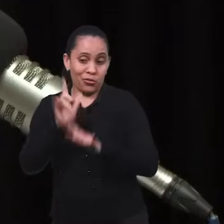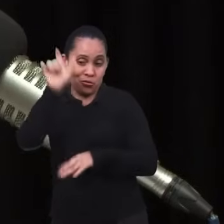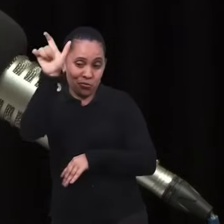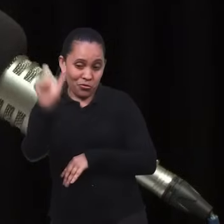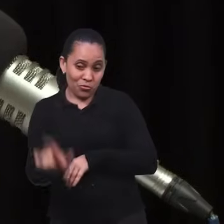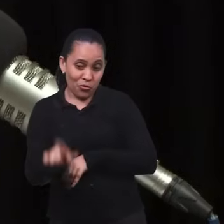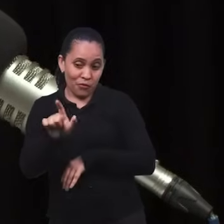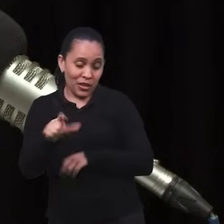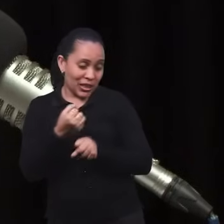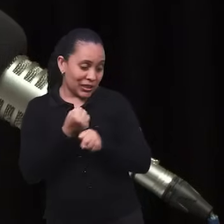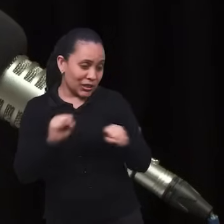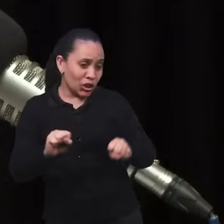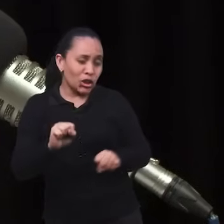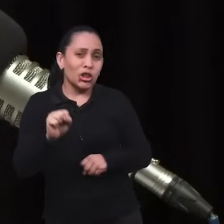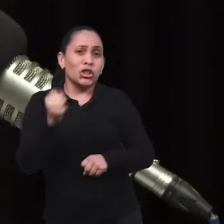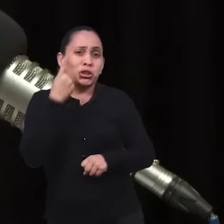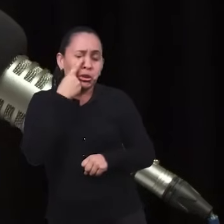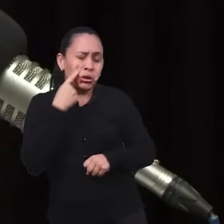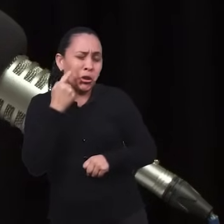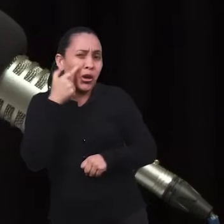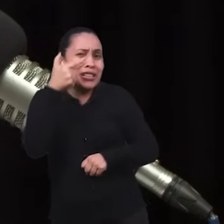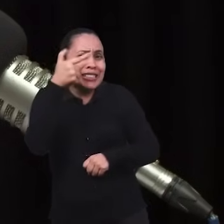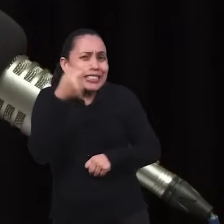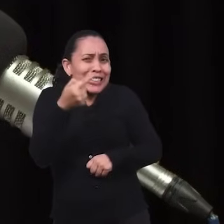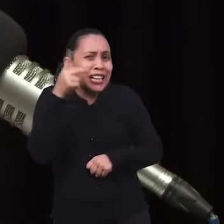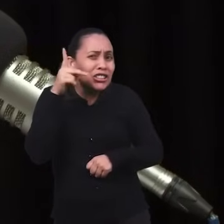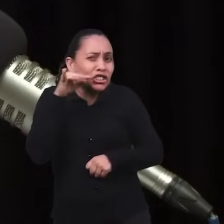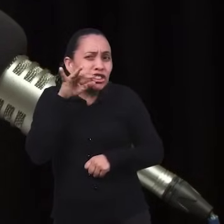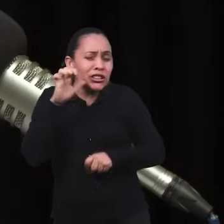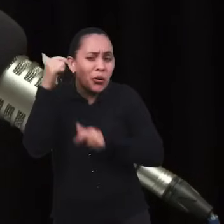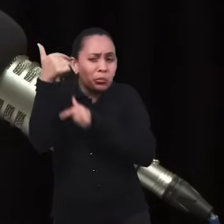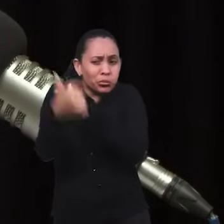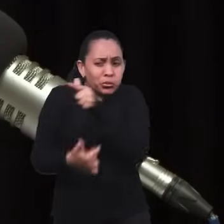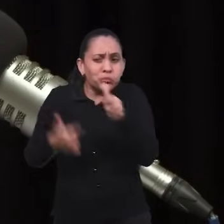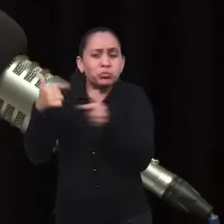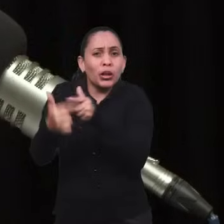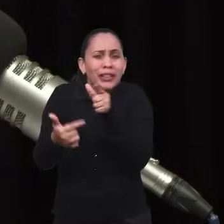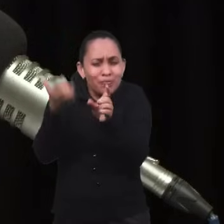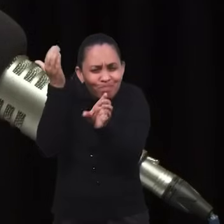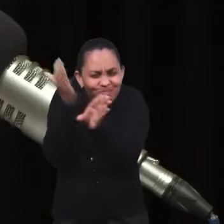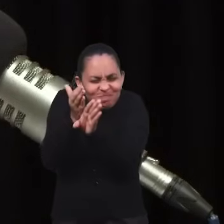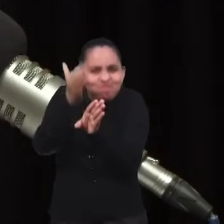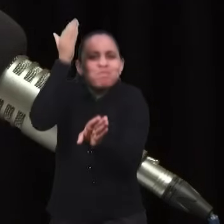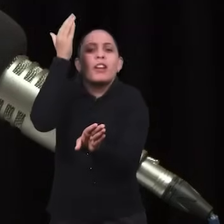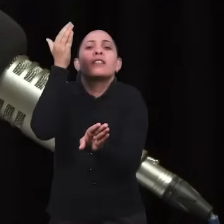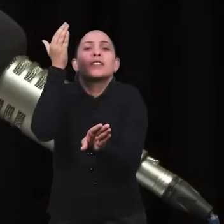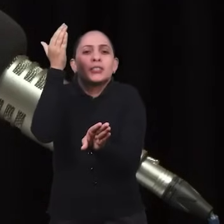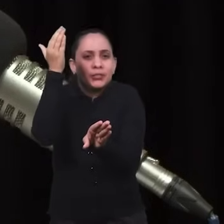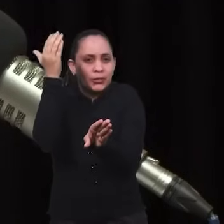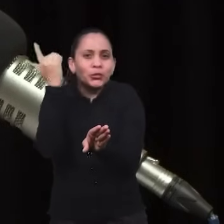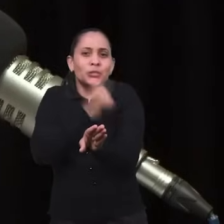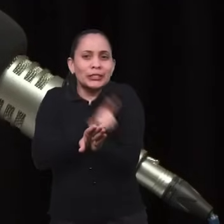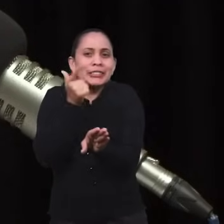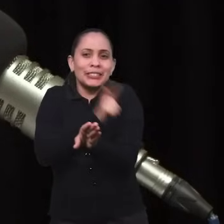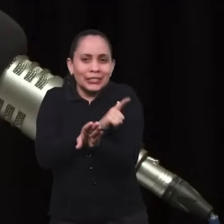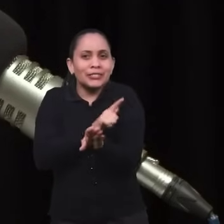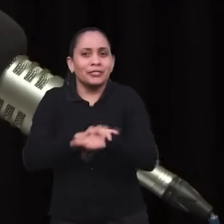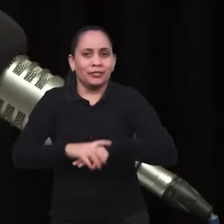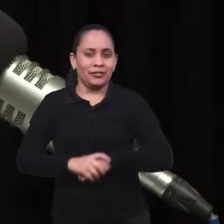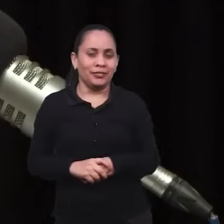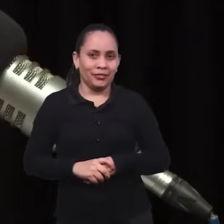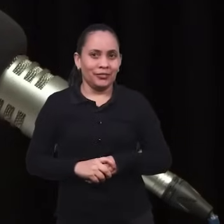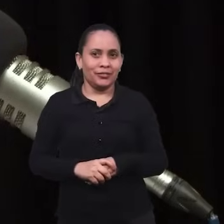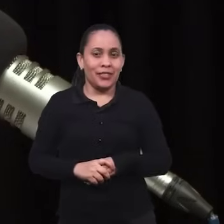de Sansão, ela chorou 7 dias, ela lutou até descobrir o segredo, até